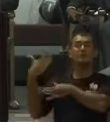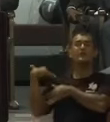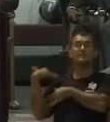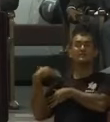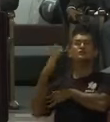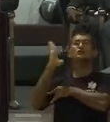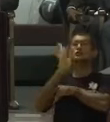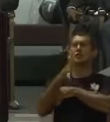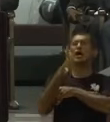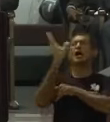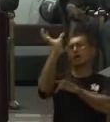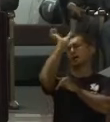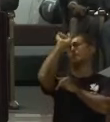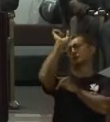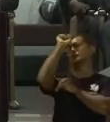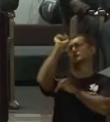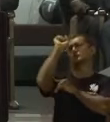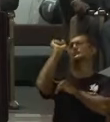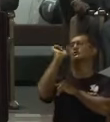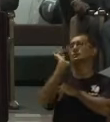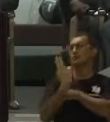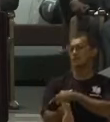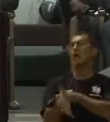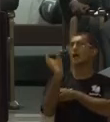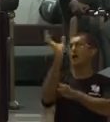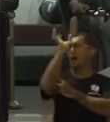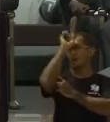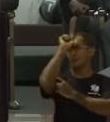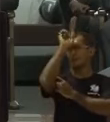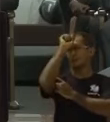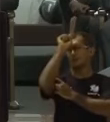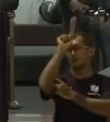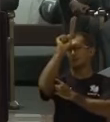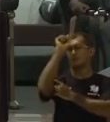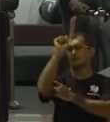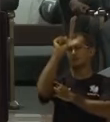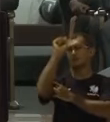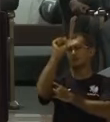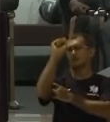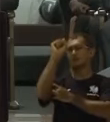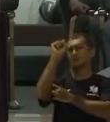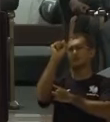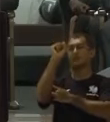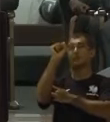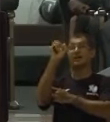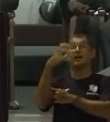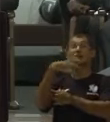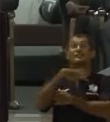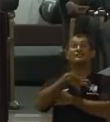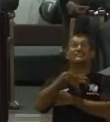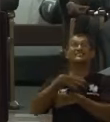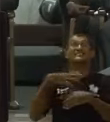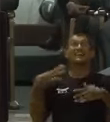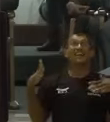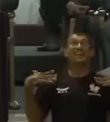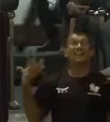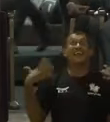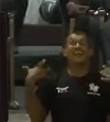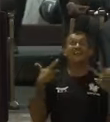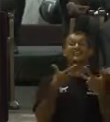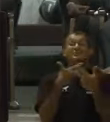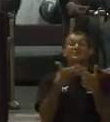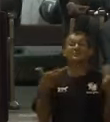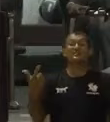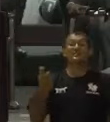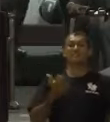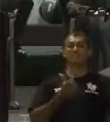assim: já aprendi a contentar-me com o que tenho. Paulo